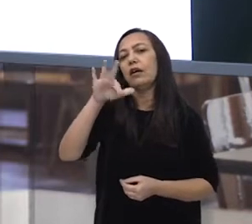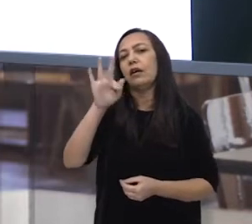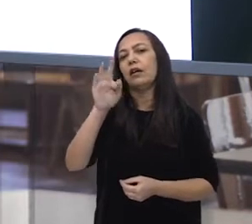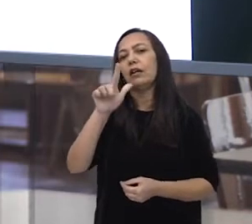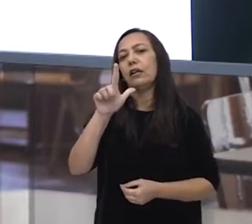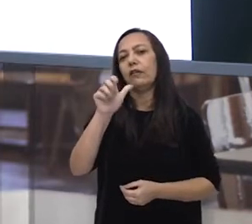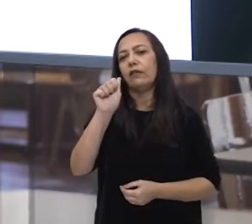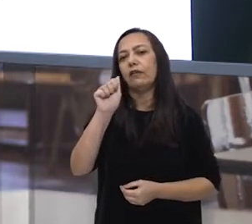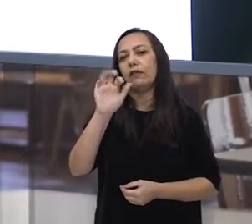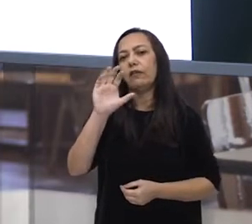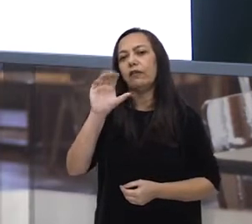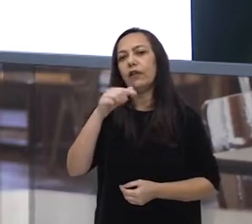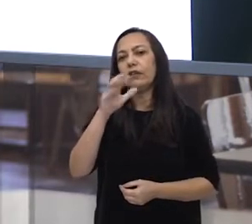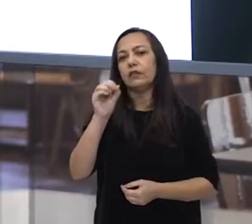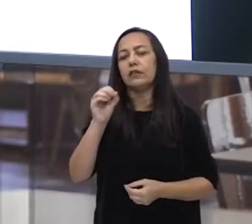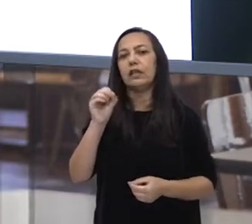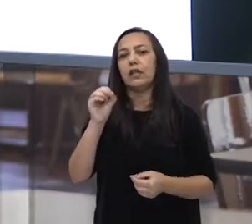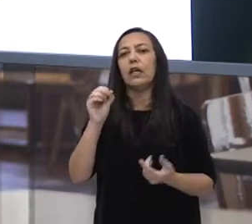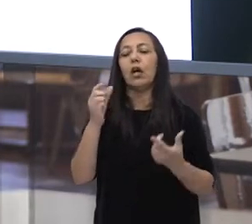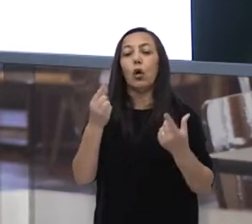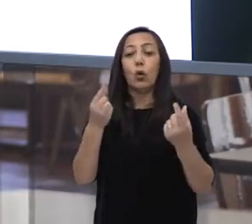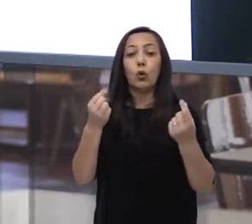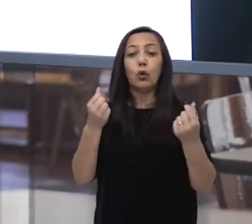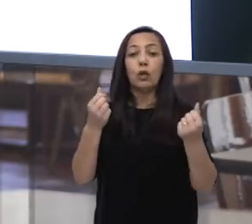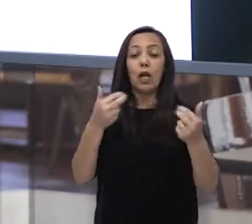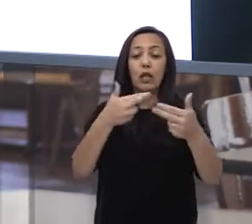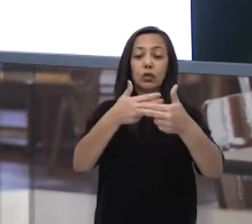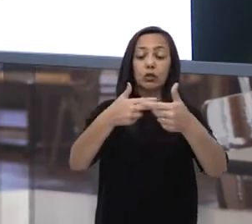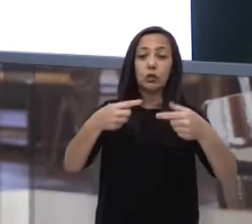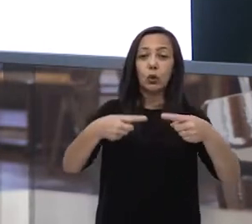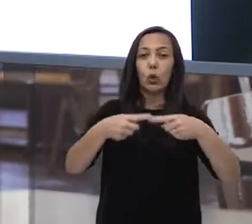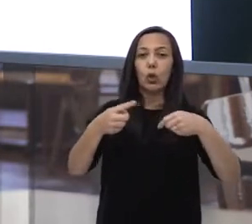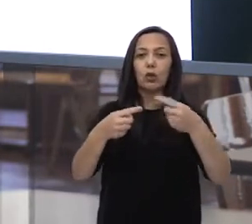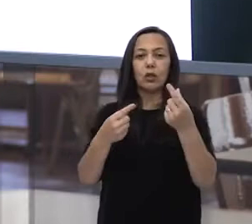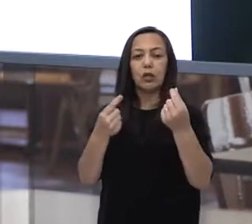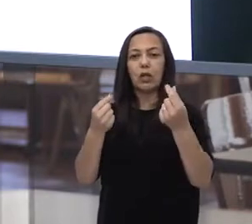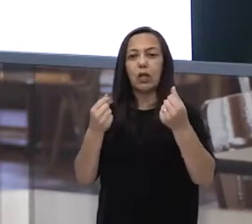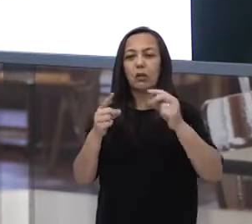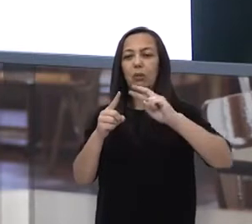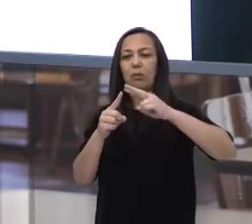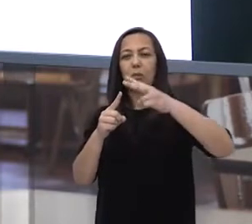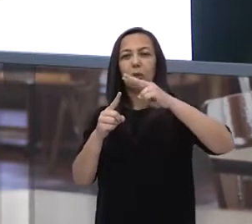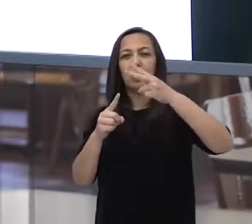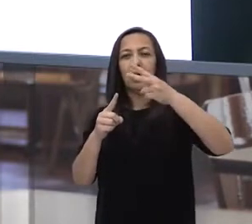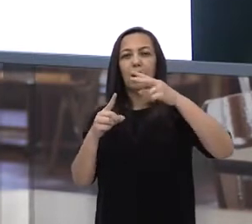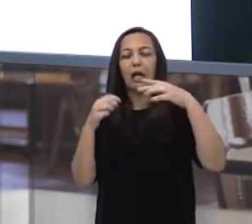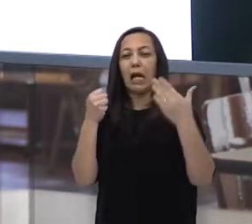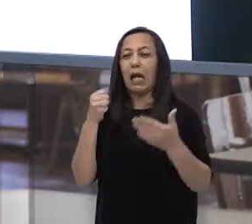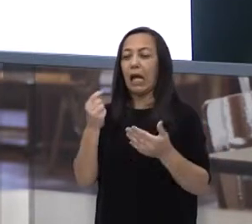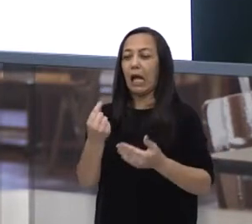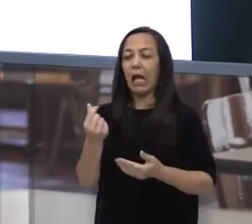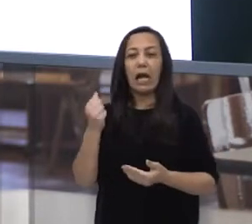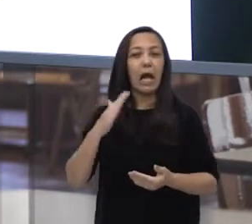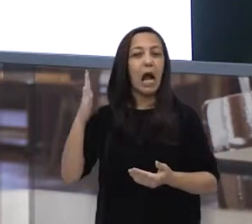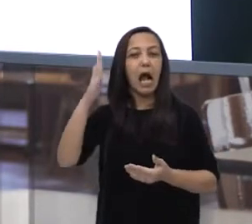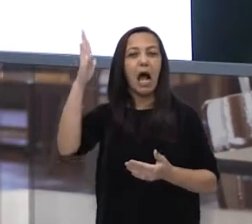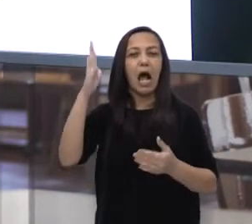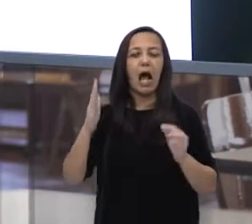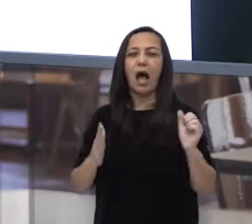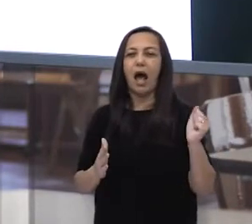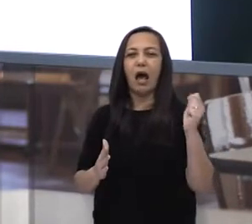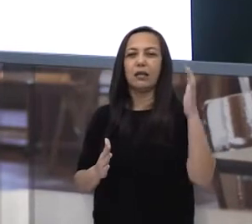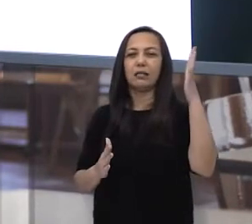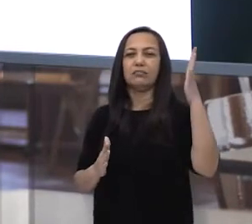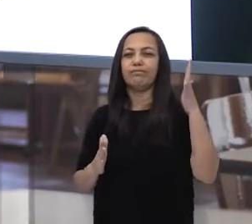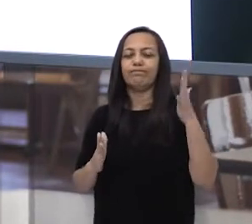o aumento dos produtos, das matérias-primas, ou seja, a indústria durante essa época ficou parada, estagnada, ela